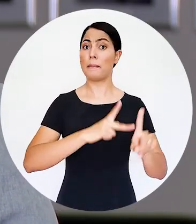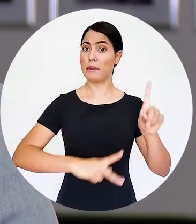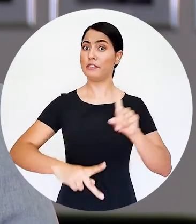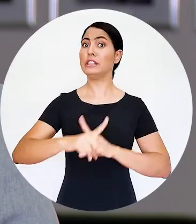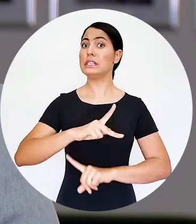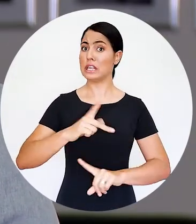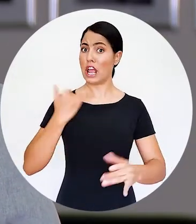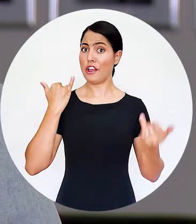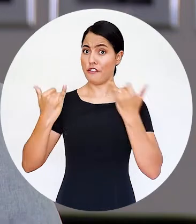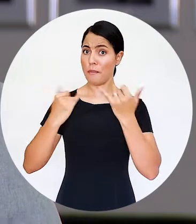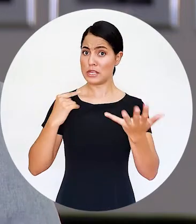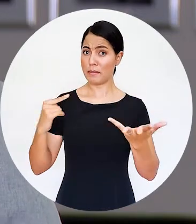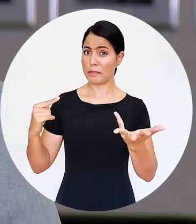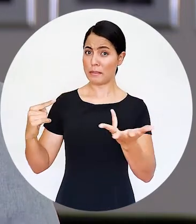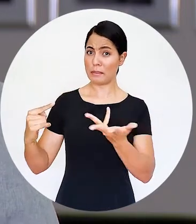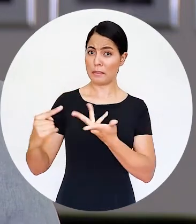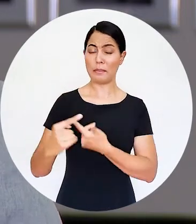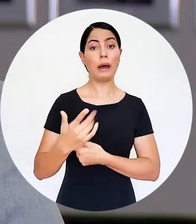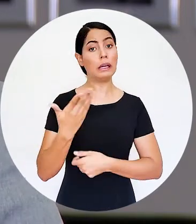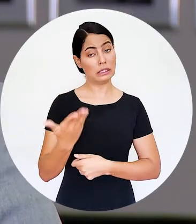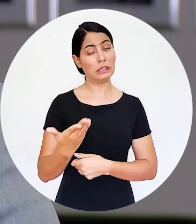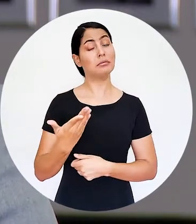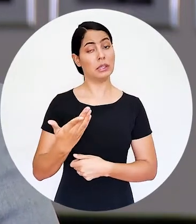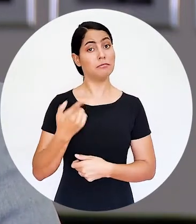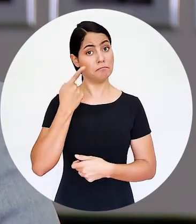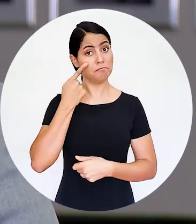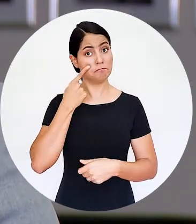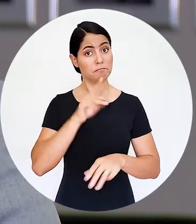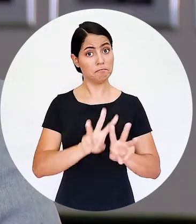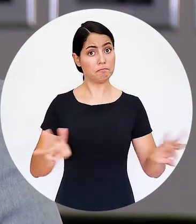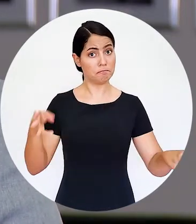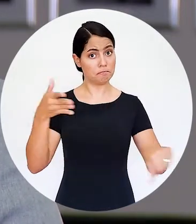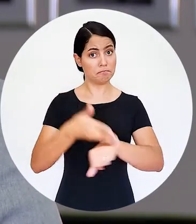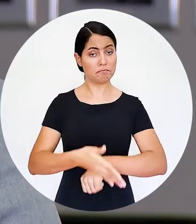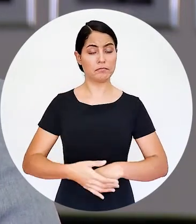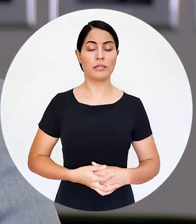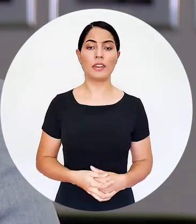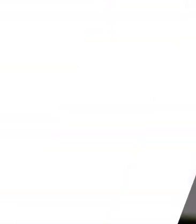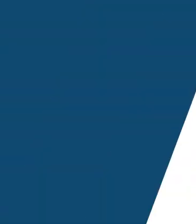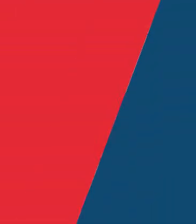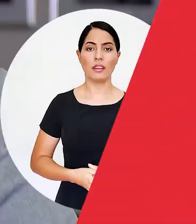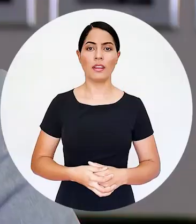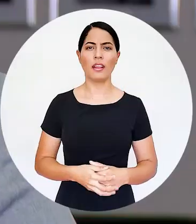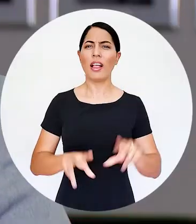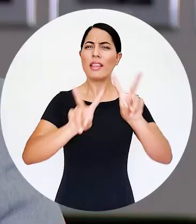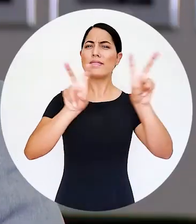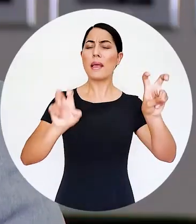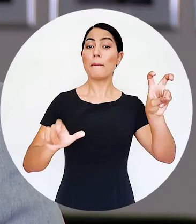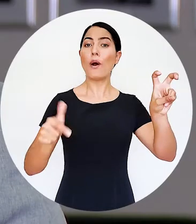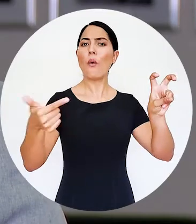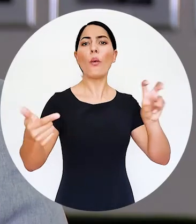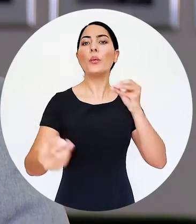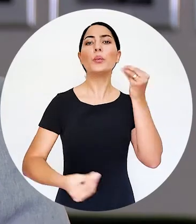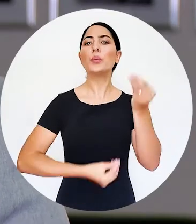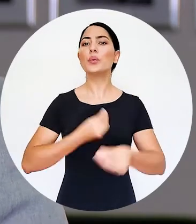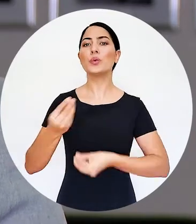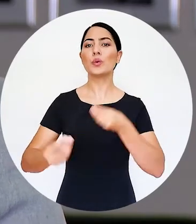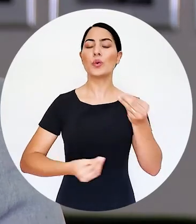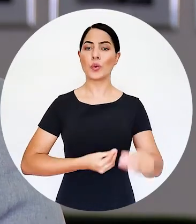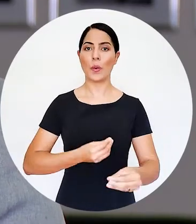todos os detalhes sobre esse assunto você confere lá no nosso site Mudando de assunto